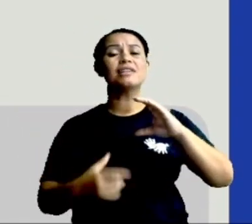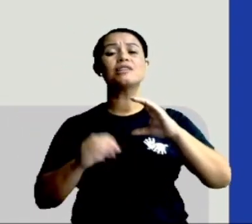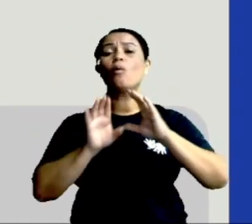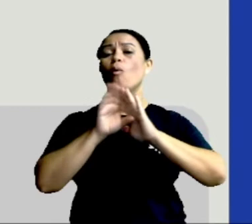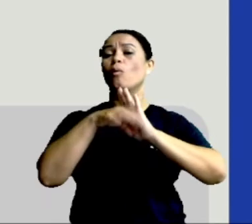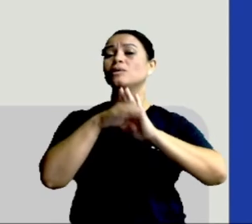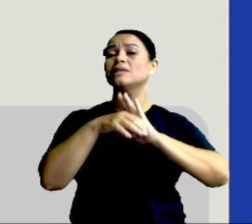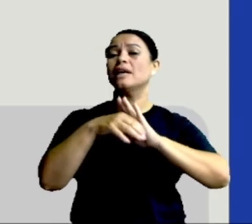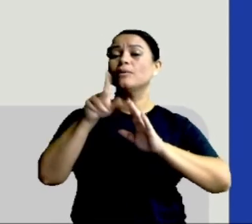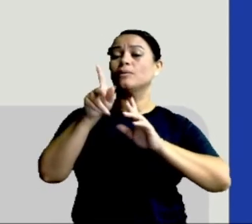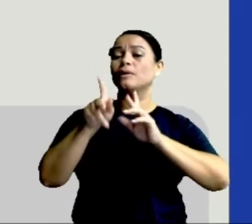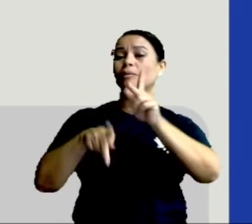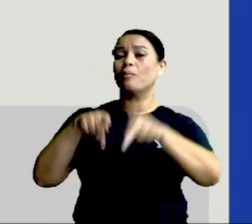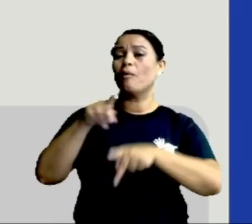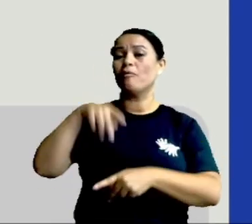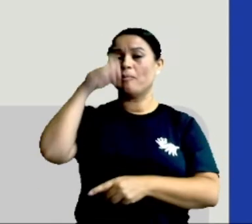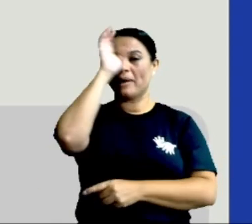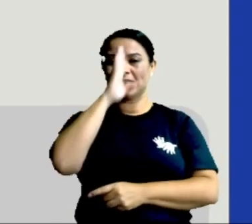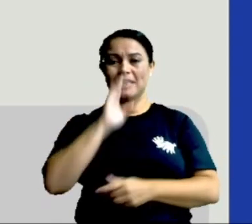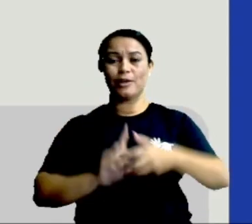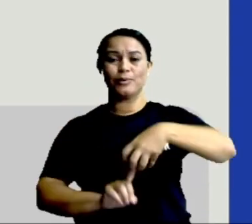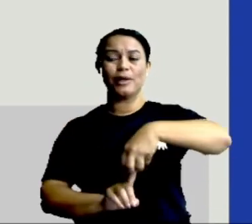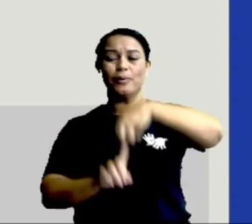ser único.